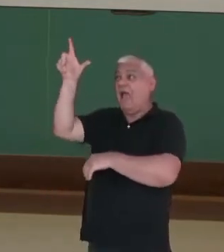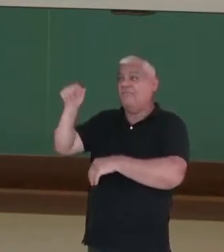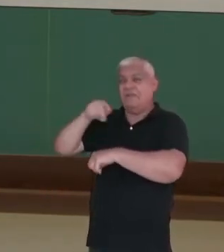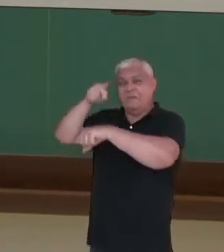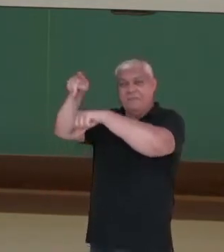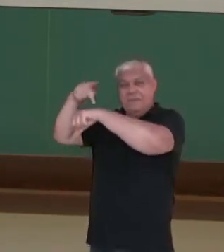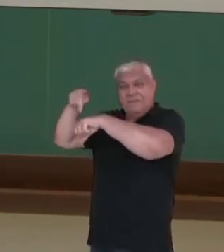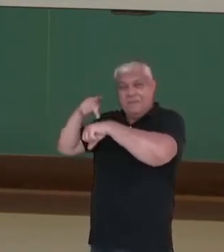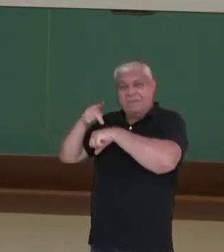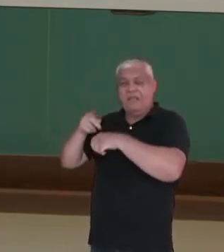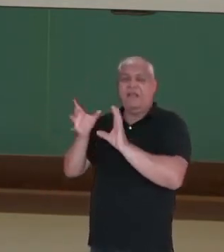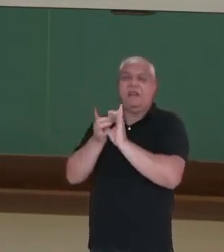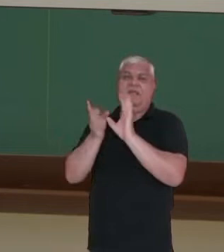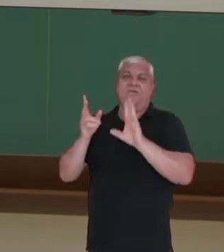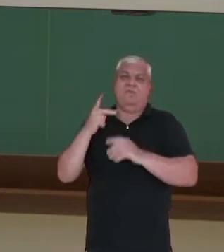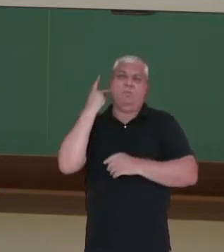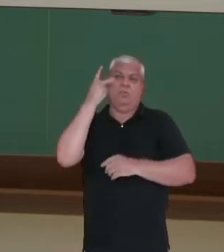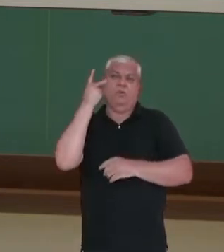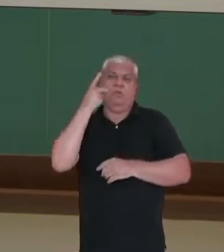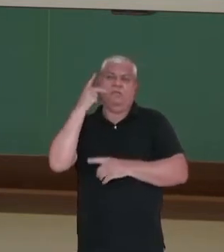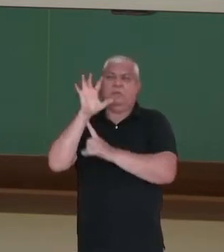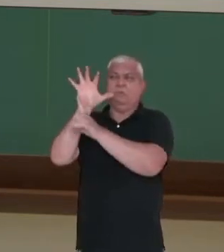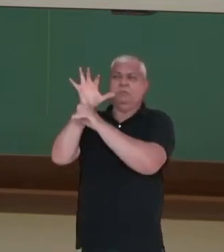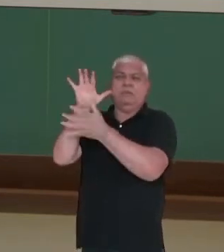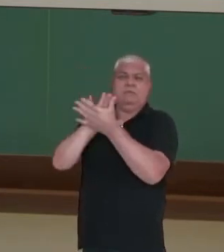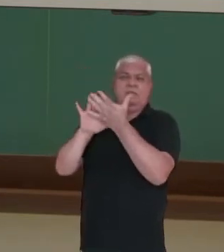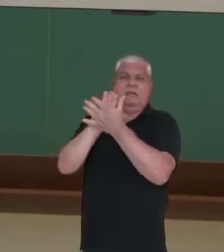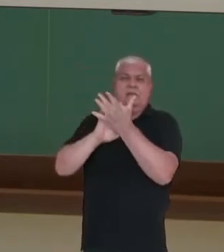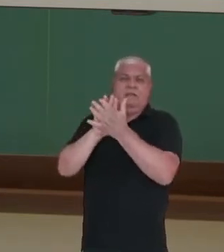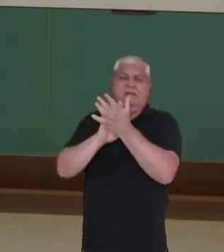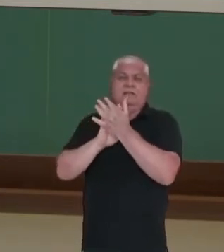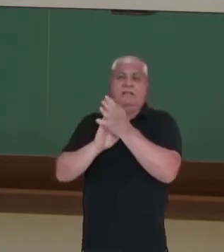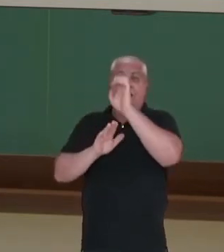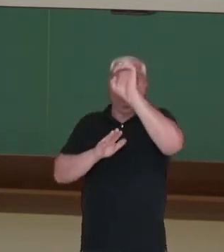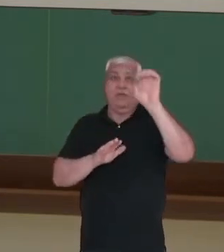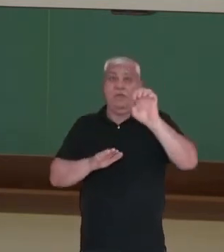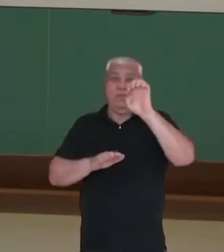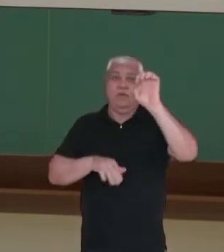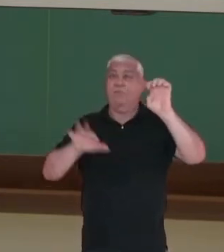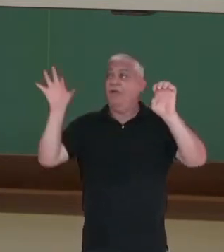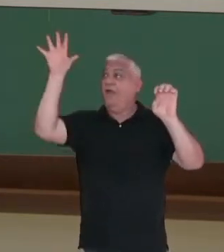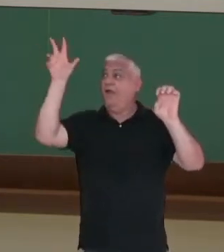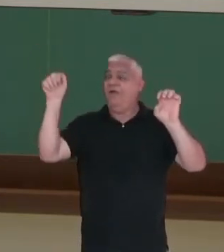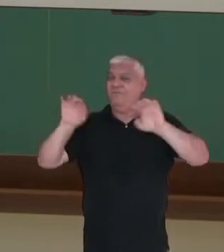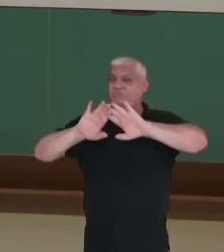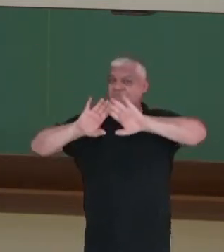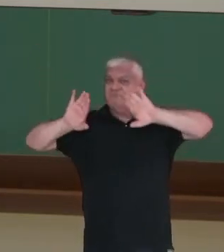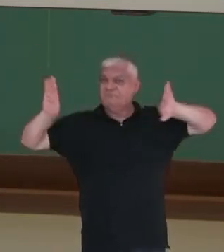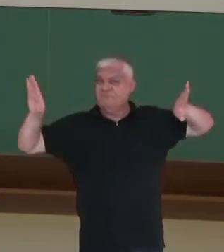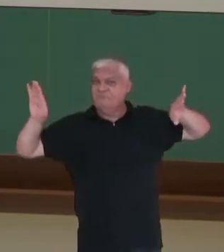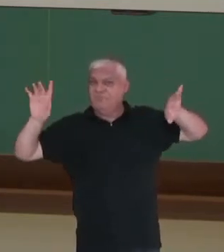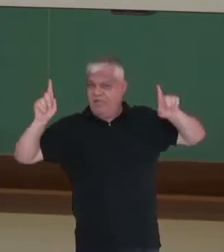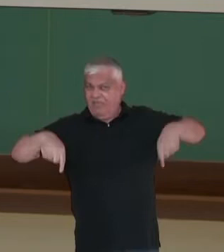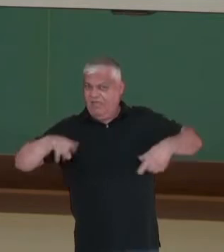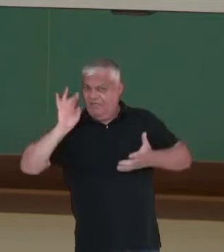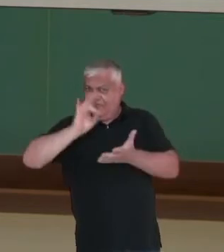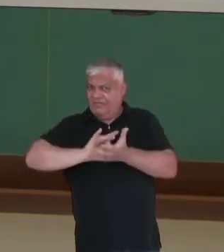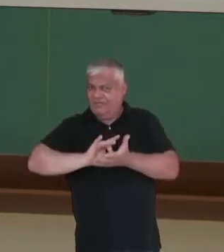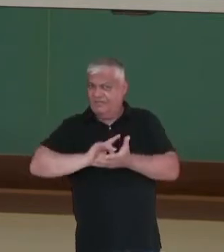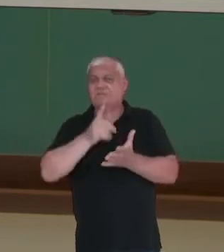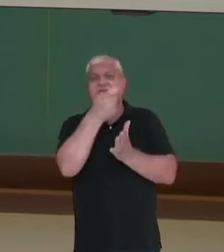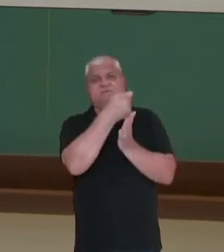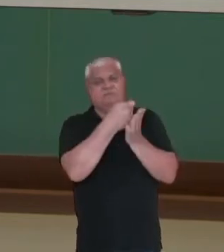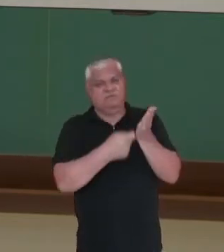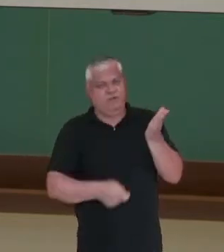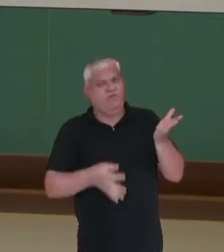independentes politicamente desses países colonizadores, atualmente eles são de fato independentes? Então escreva aí então a sua